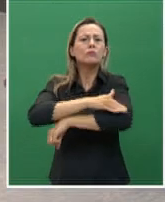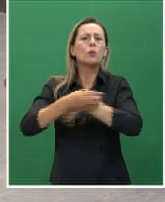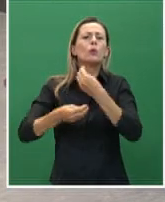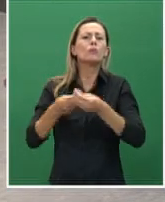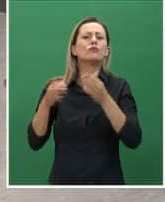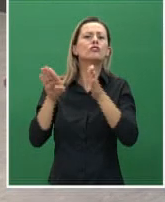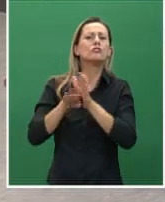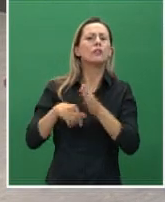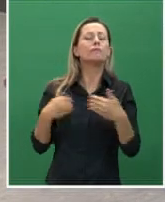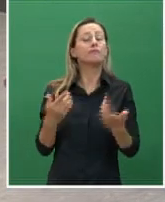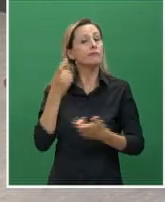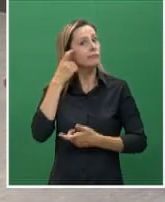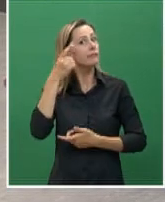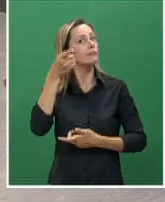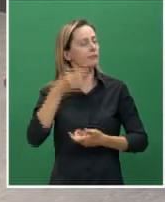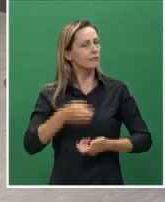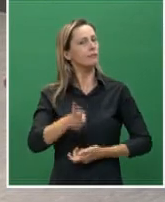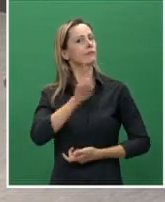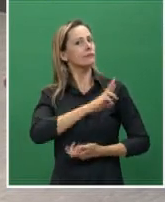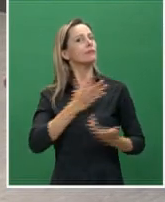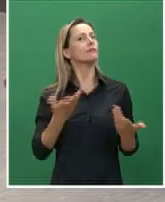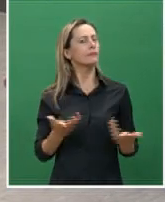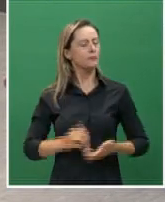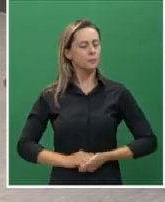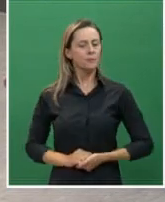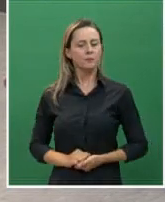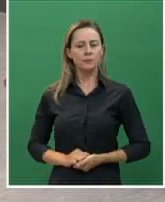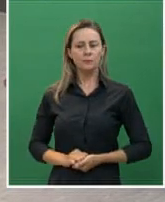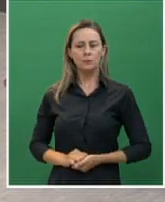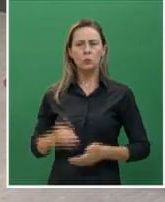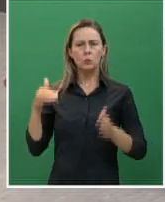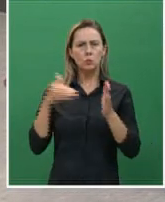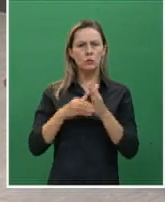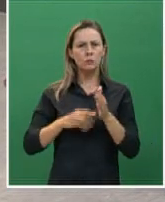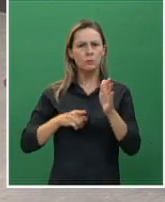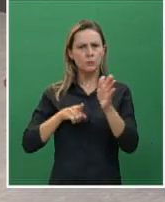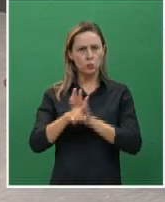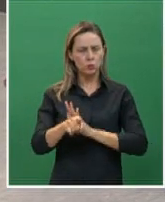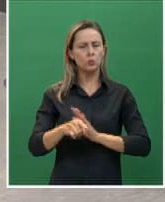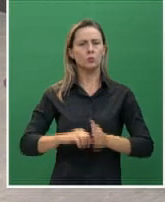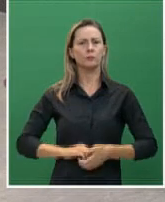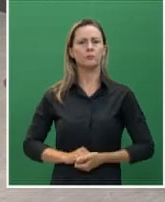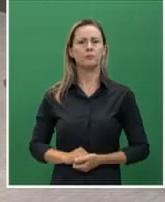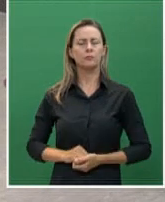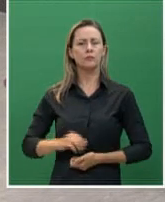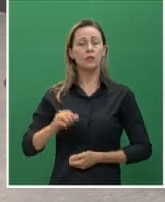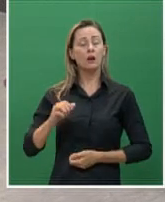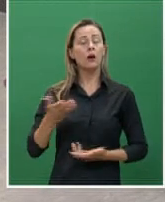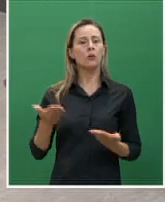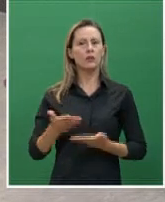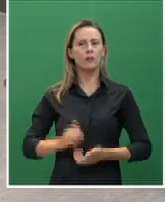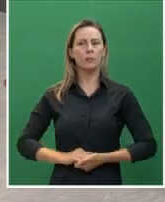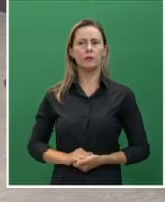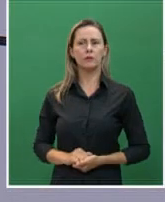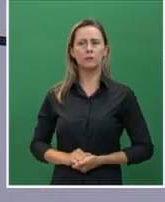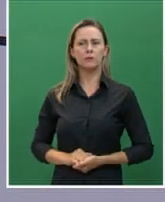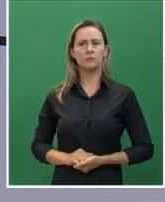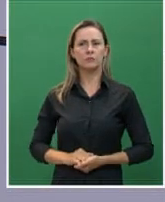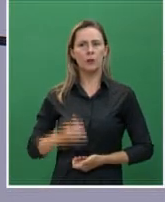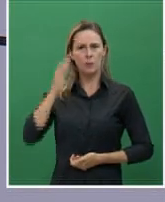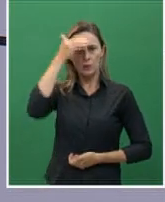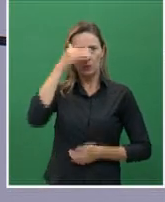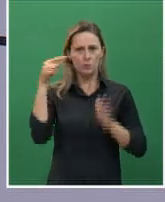vamos lá vamos para a última pergunta desse bloco Quem tá na vez de perguntar candidato Mário por favor um minuto é importante